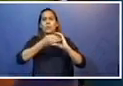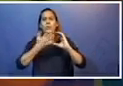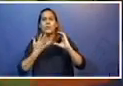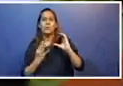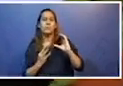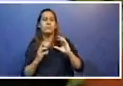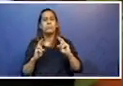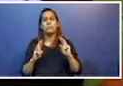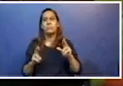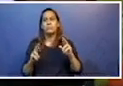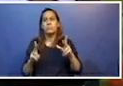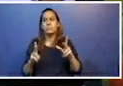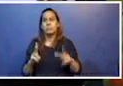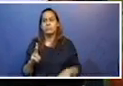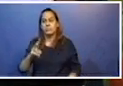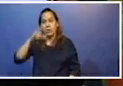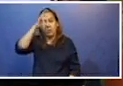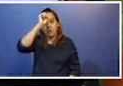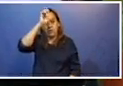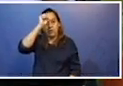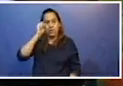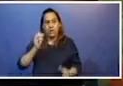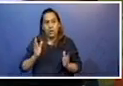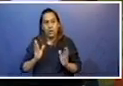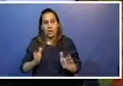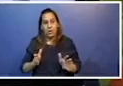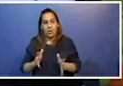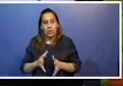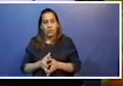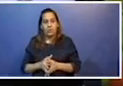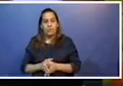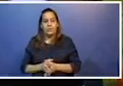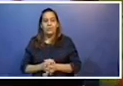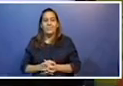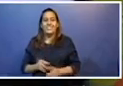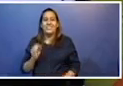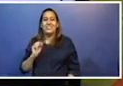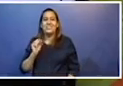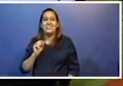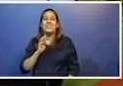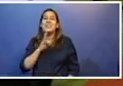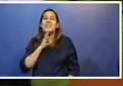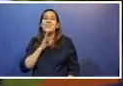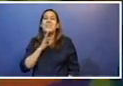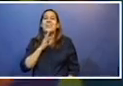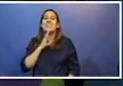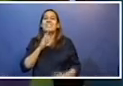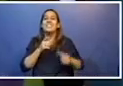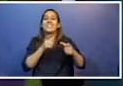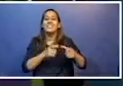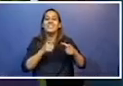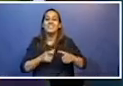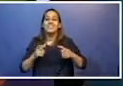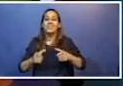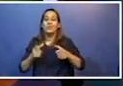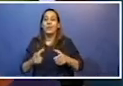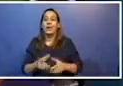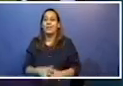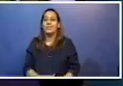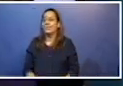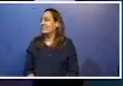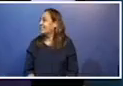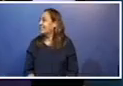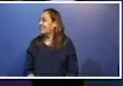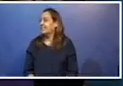aprender hoje. Observando as imagens, o que você conhece sobre esses ambientes? Olhando para as imagens,